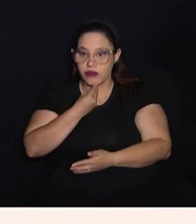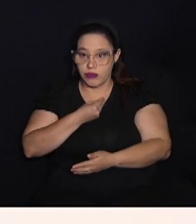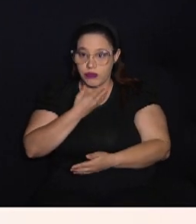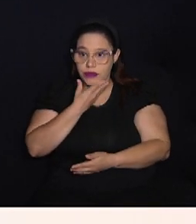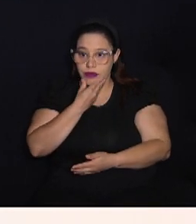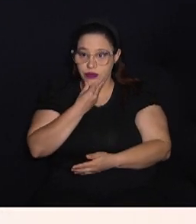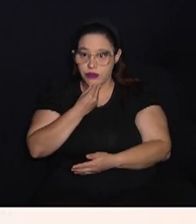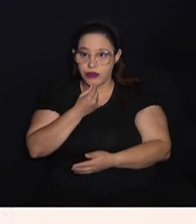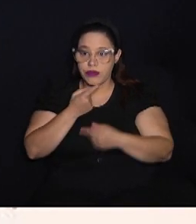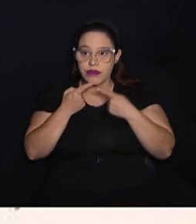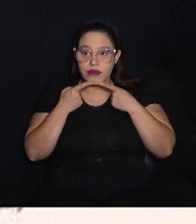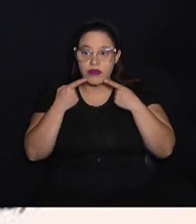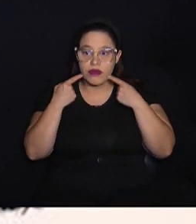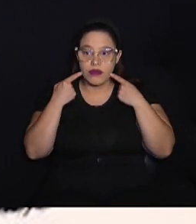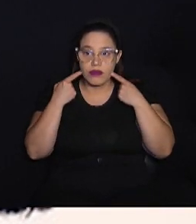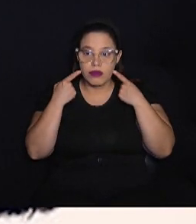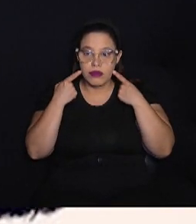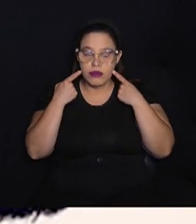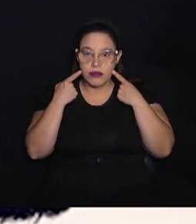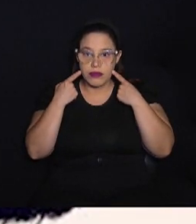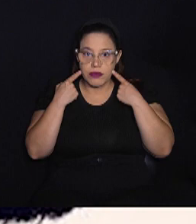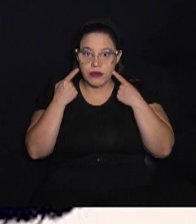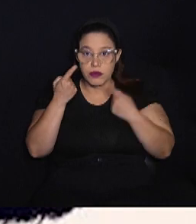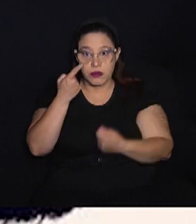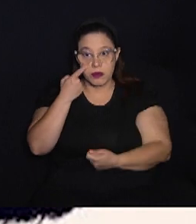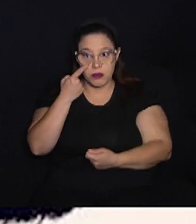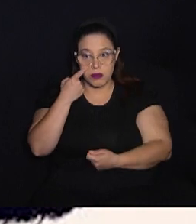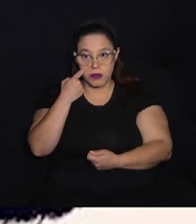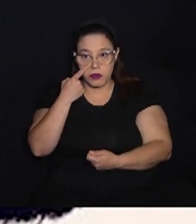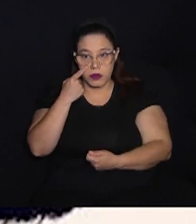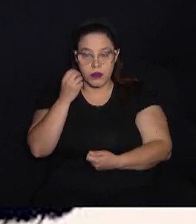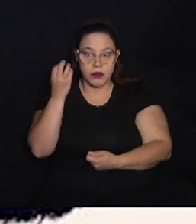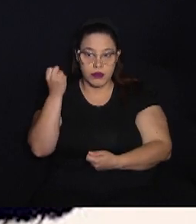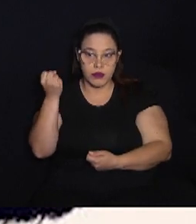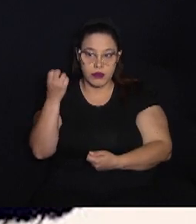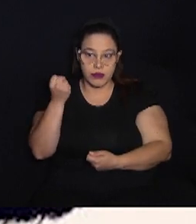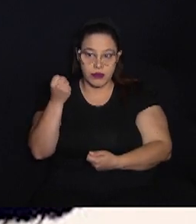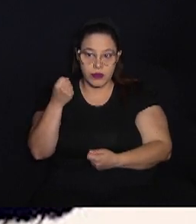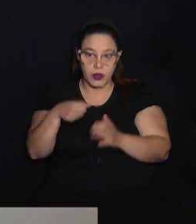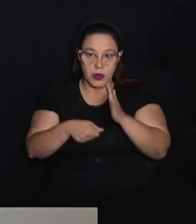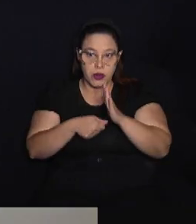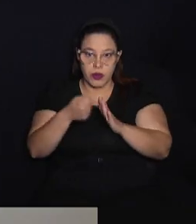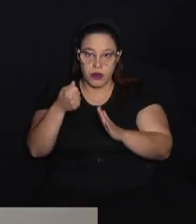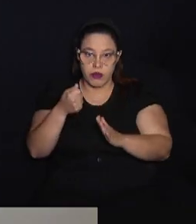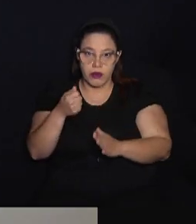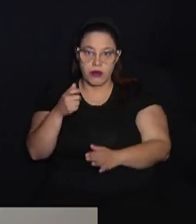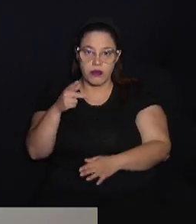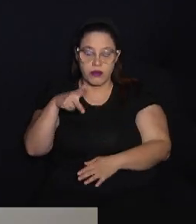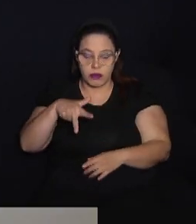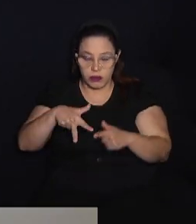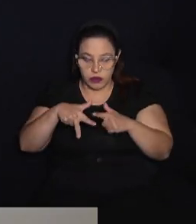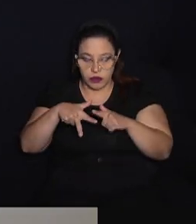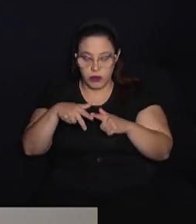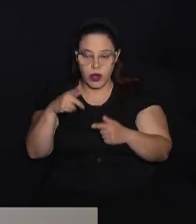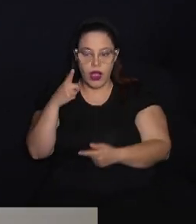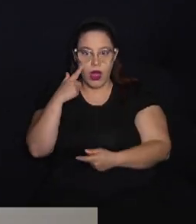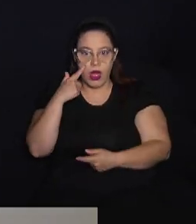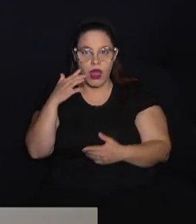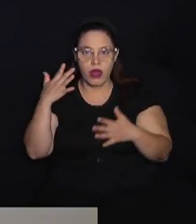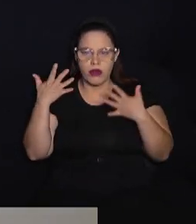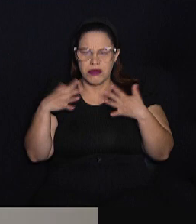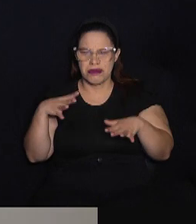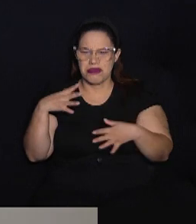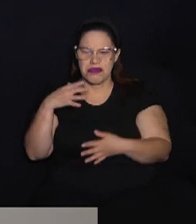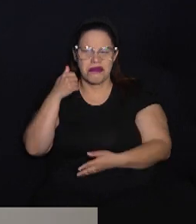gente mais nota, a gente vê o pelo esbranquiçado. Às vezes é o primeiro sinal que o paciente nota. Nossa, tá ficando esse